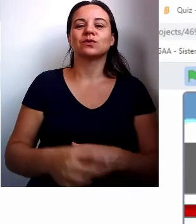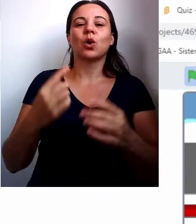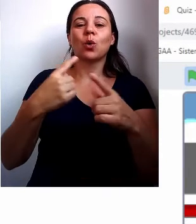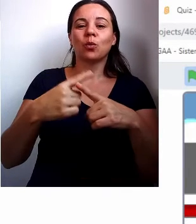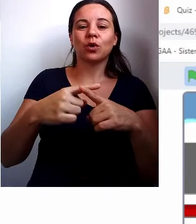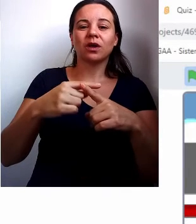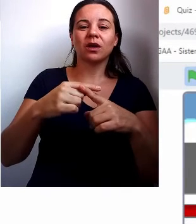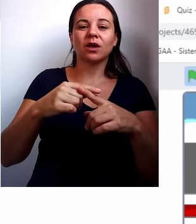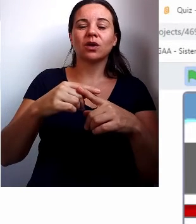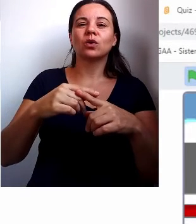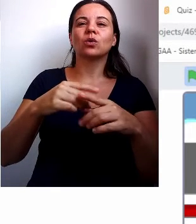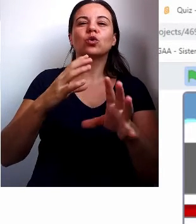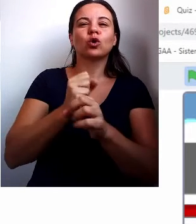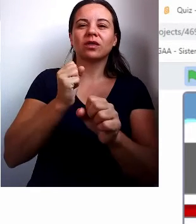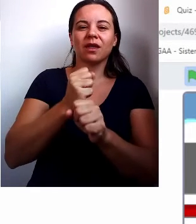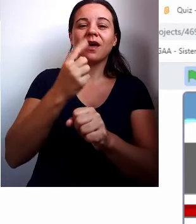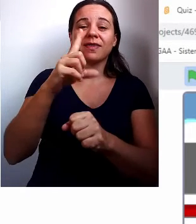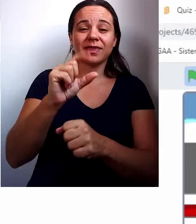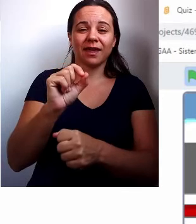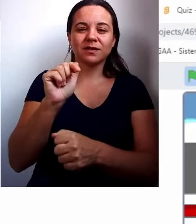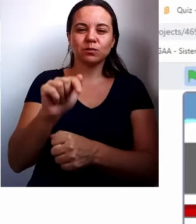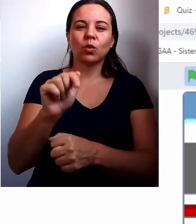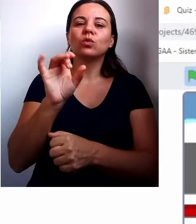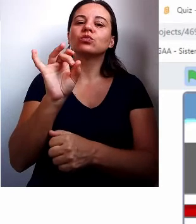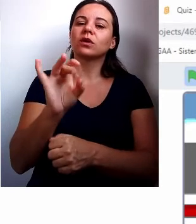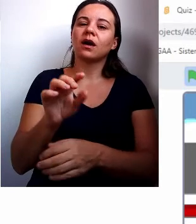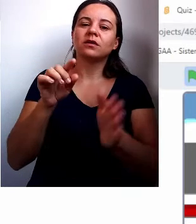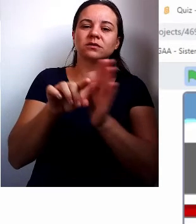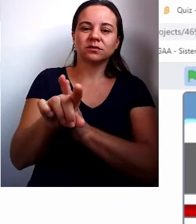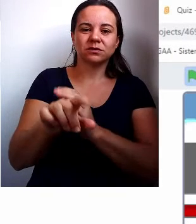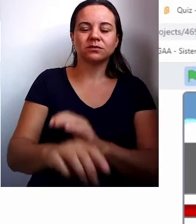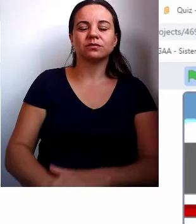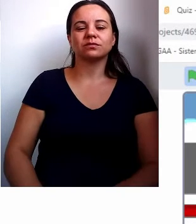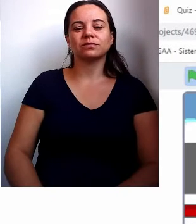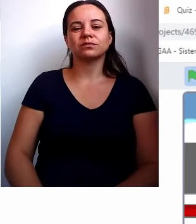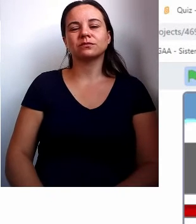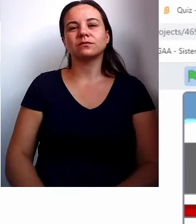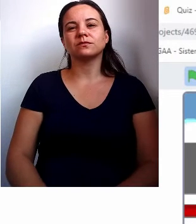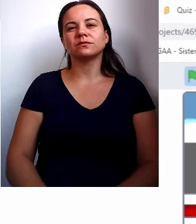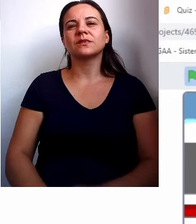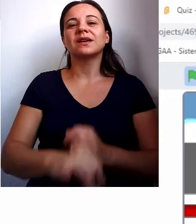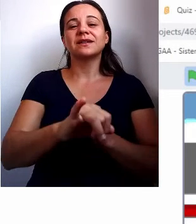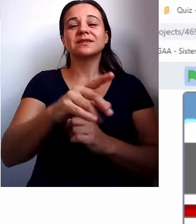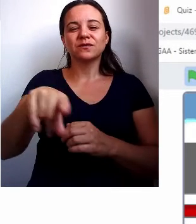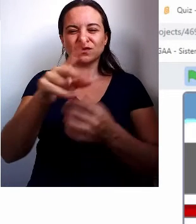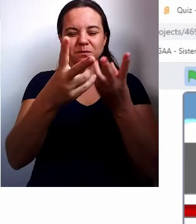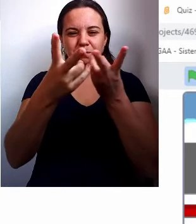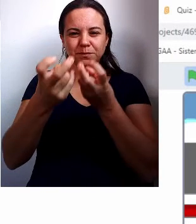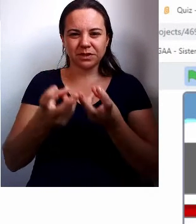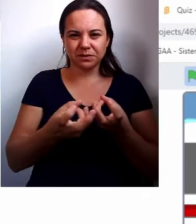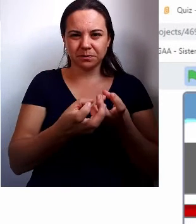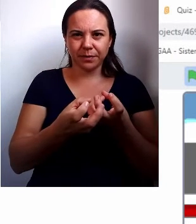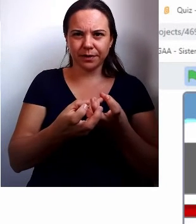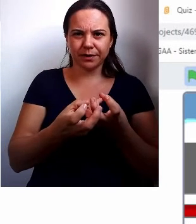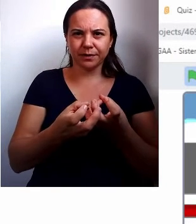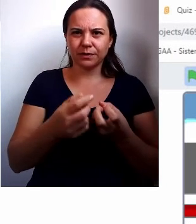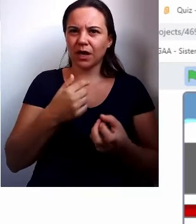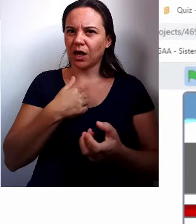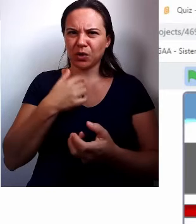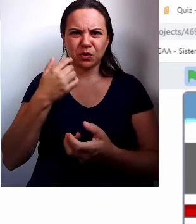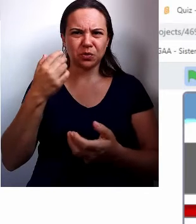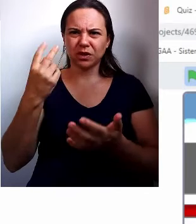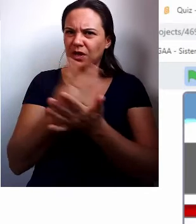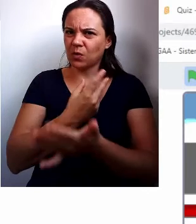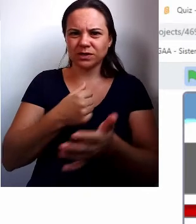né? Então, dessa forma, ele recebe aqui a pontuação. Se vocês perceberam